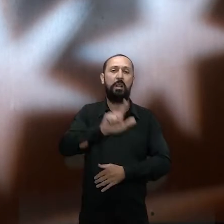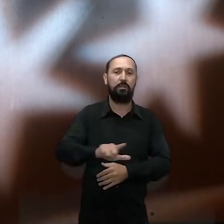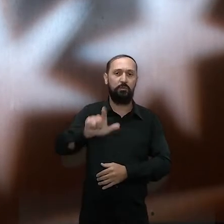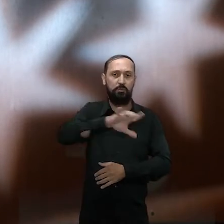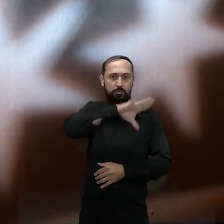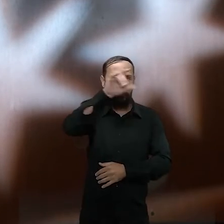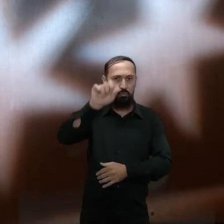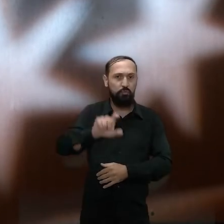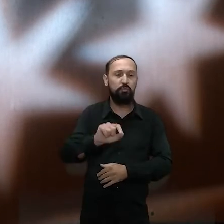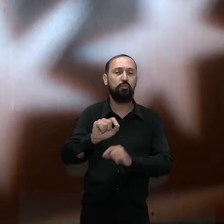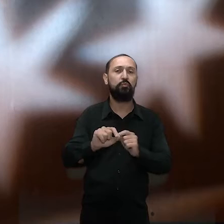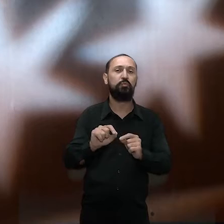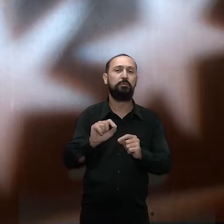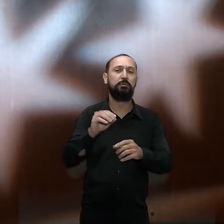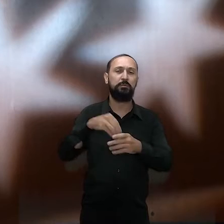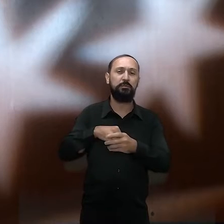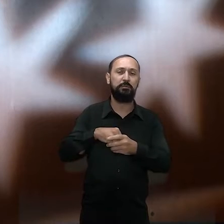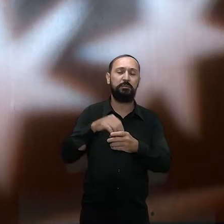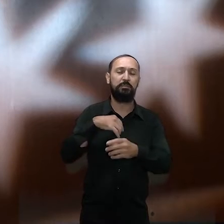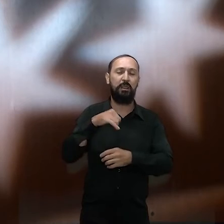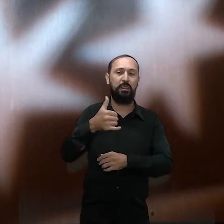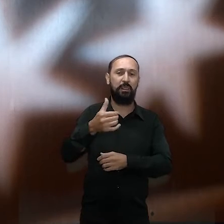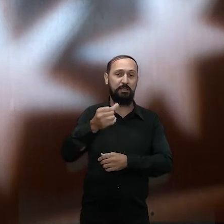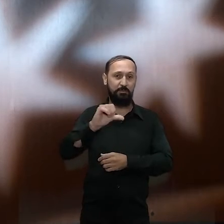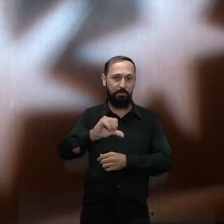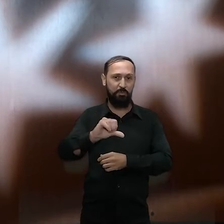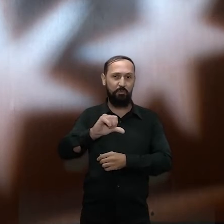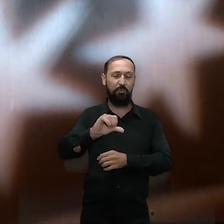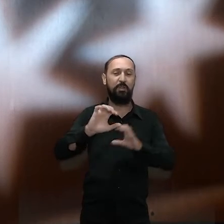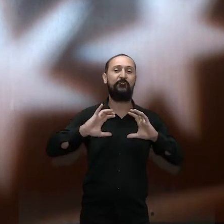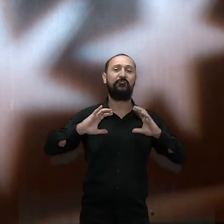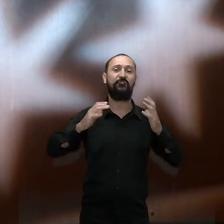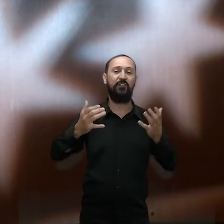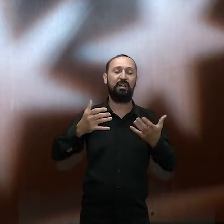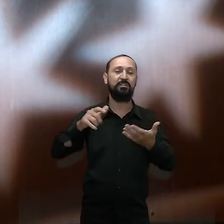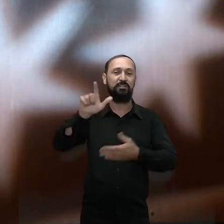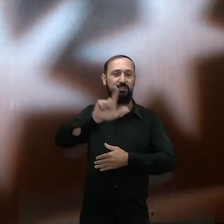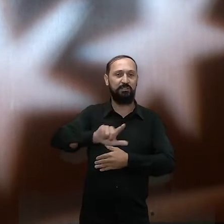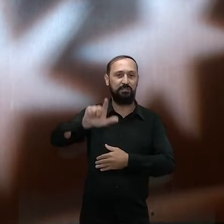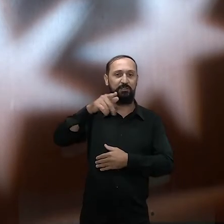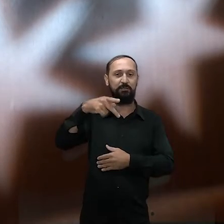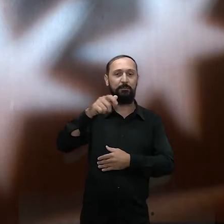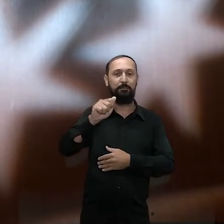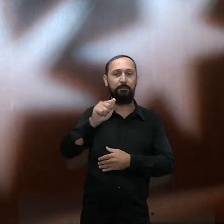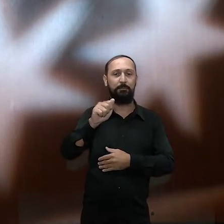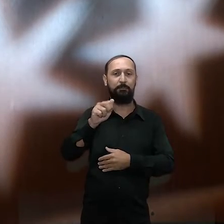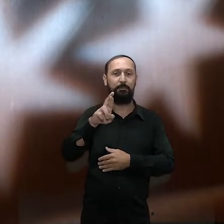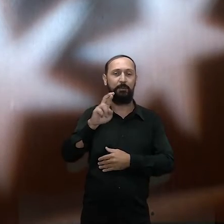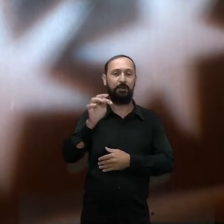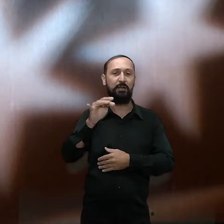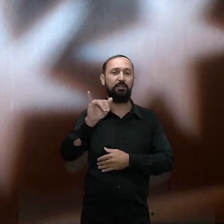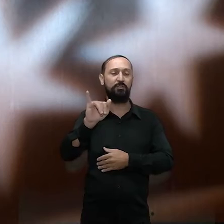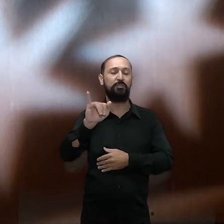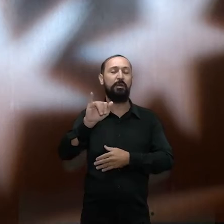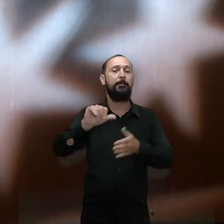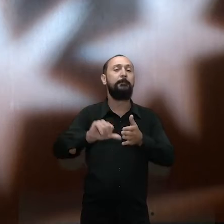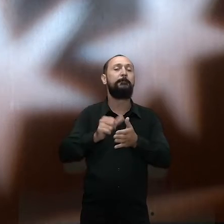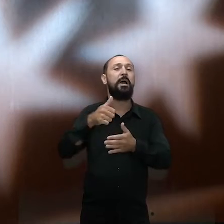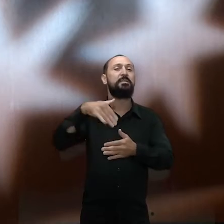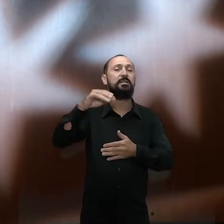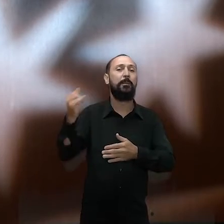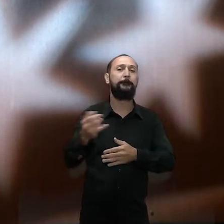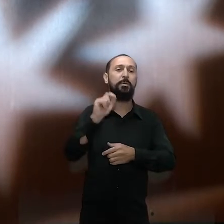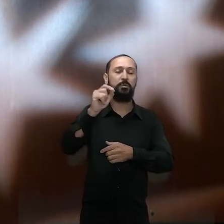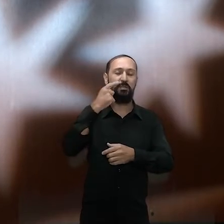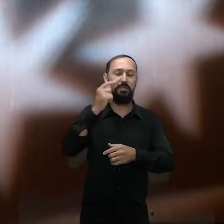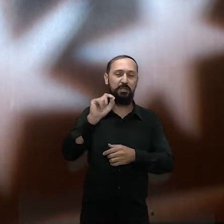primeira vez a literatura de Mato Grosso do Sul na 19ª Festa Literária Internacional de Paraty, a FLIP, um